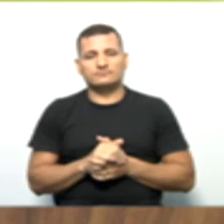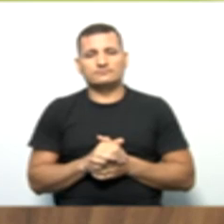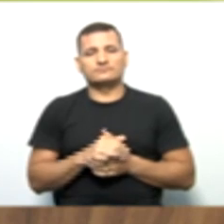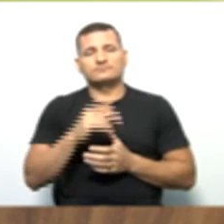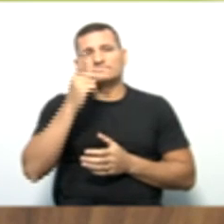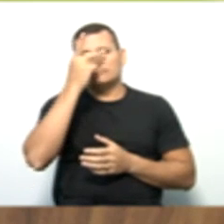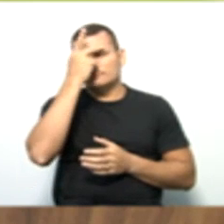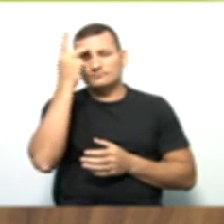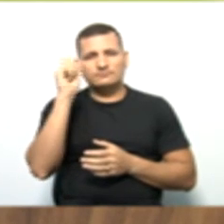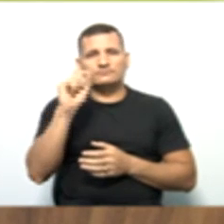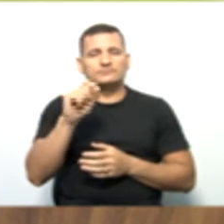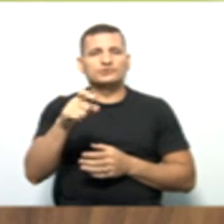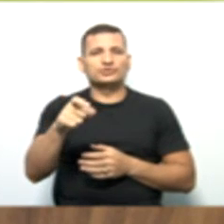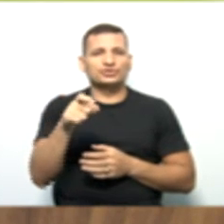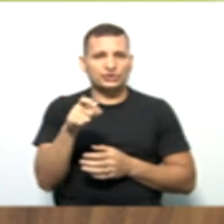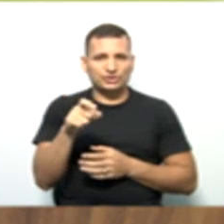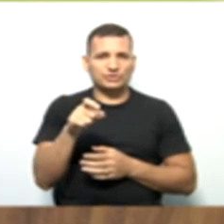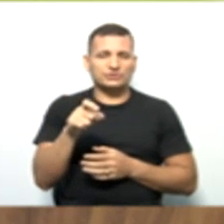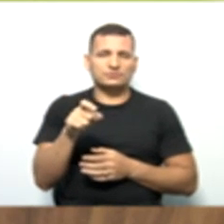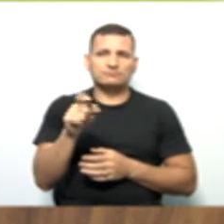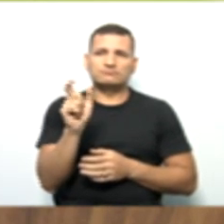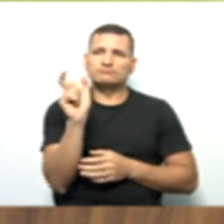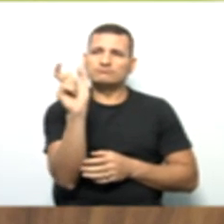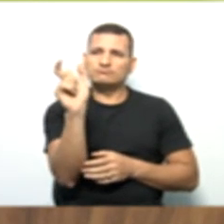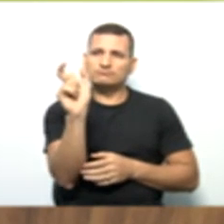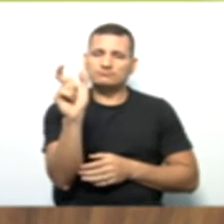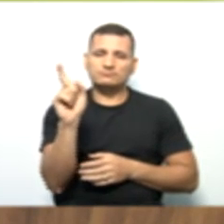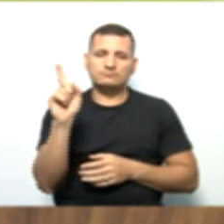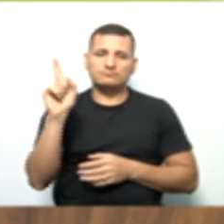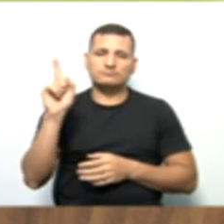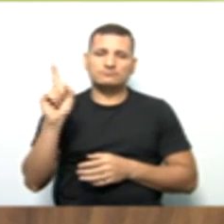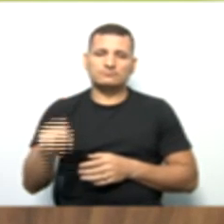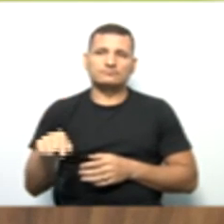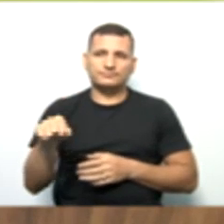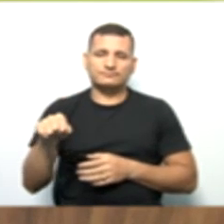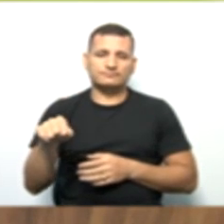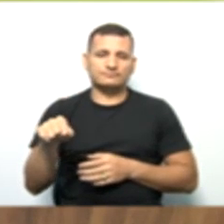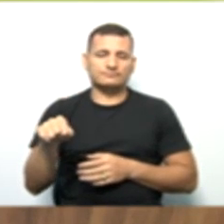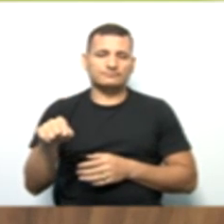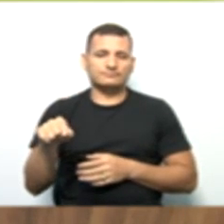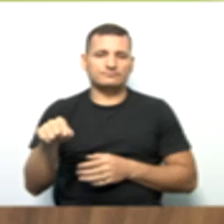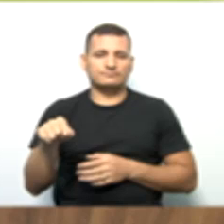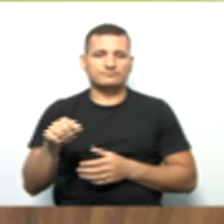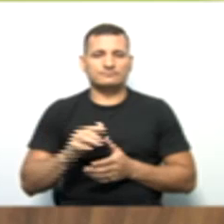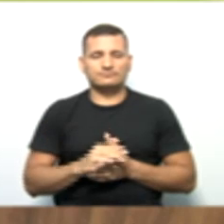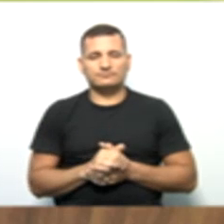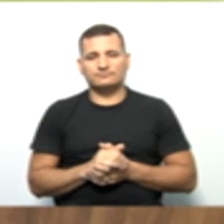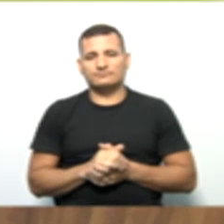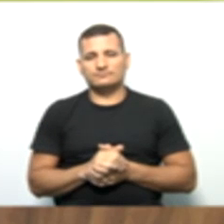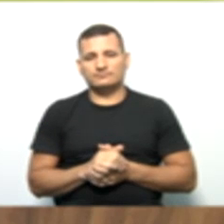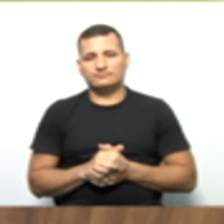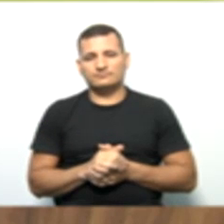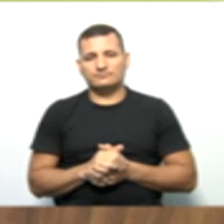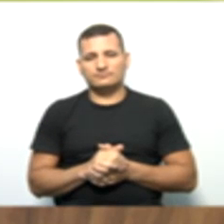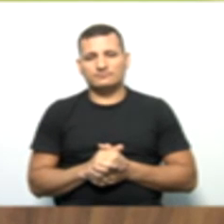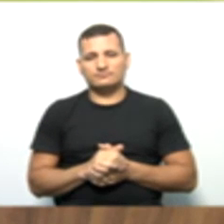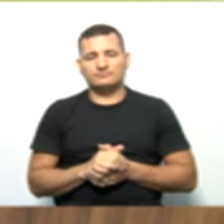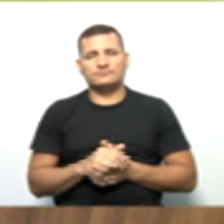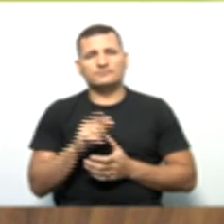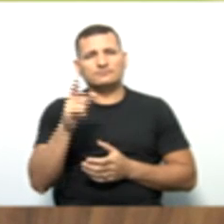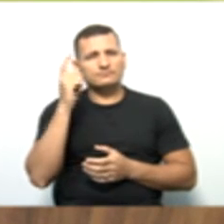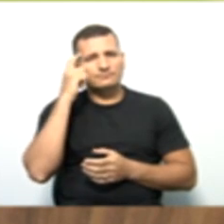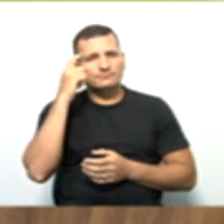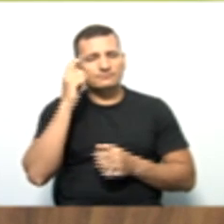botãozinho, no X, que está localizado na onde? Na área direita, né, superior. E aí, imagina você desenvolver